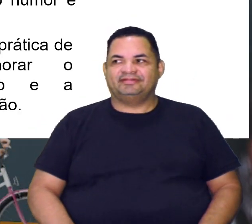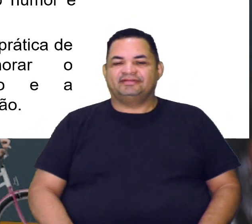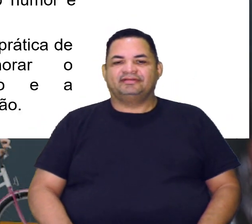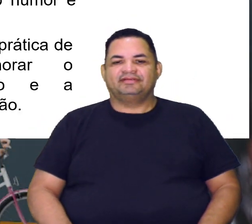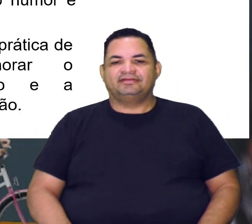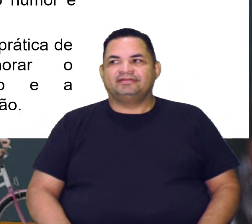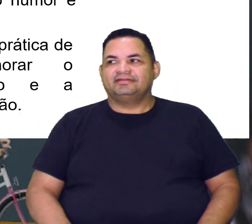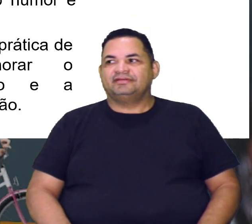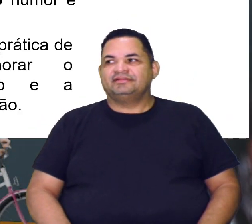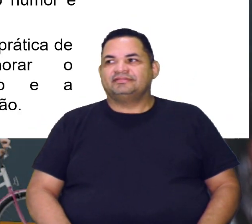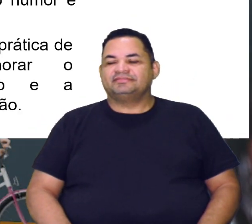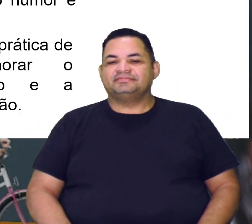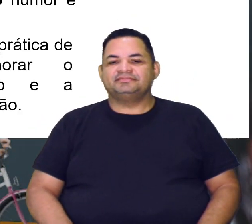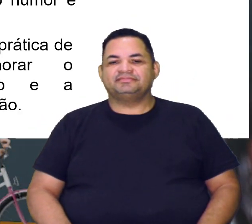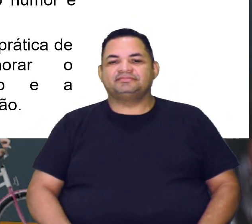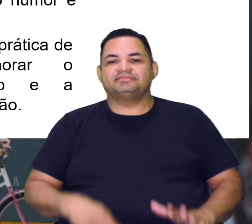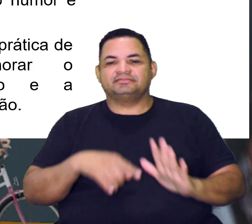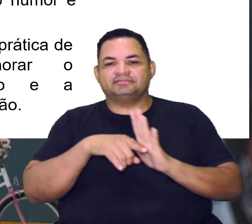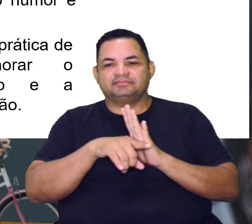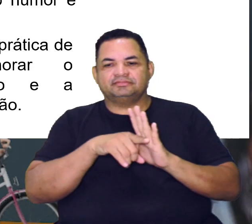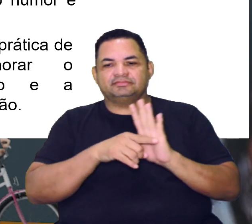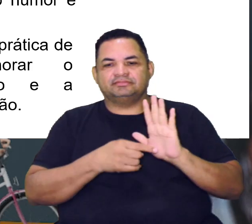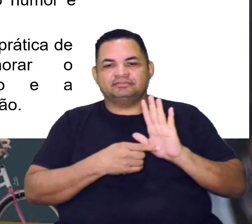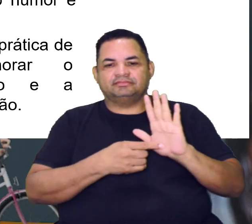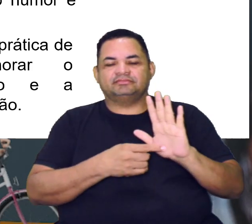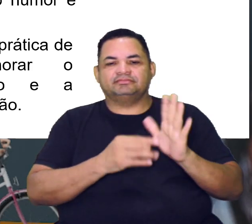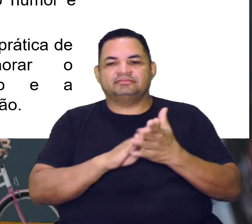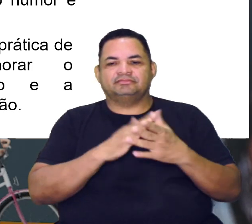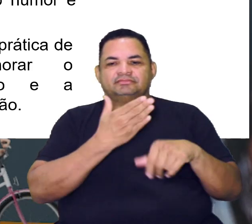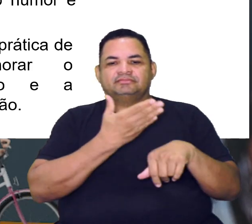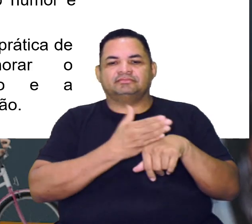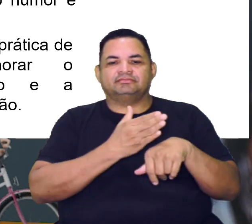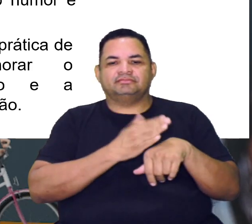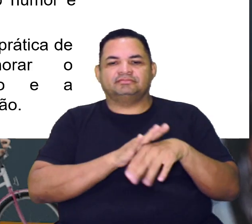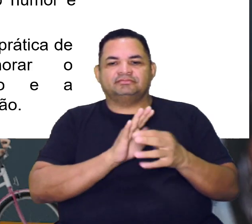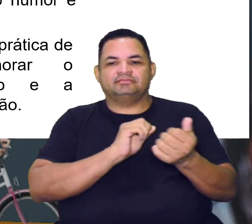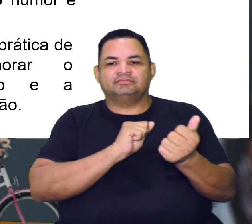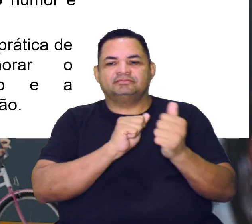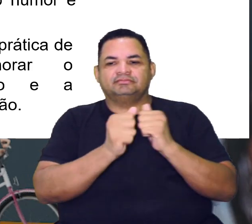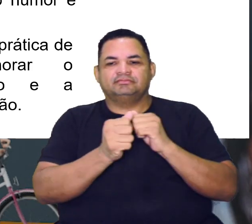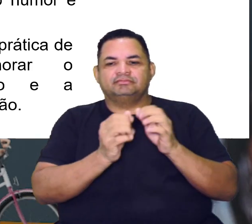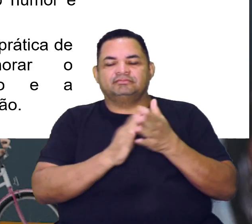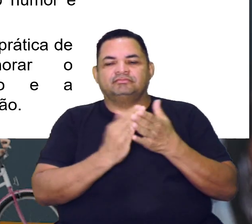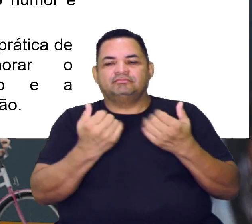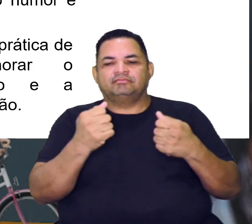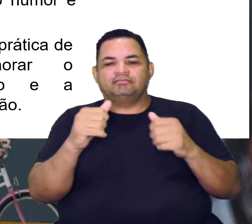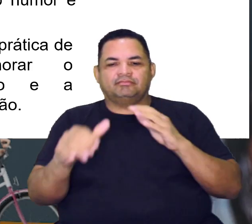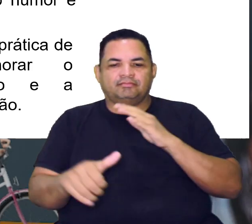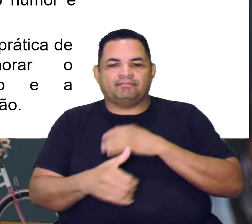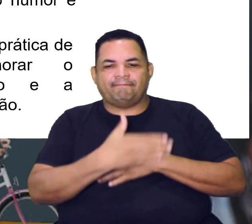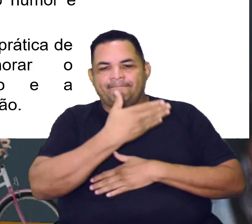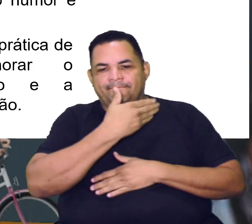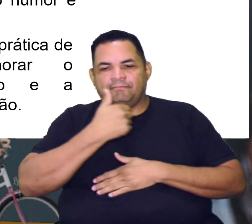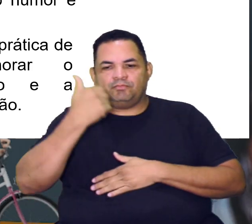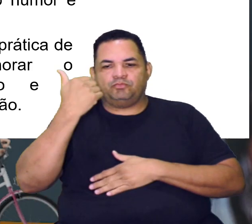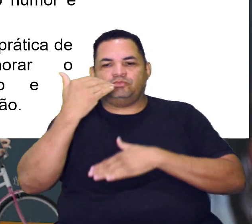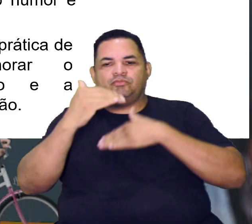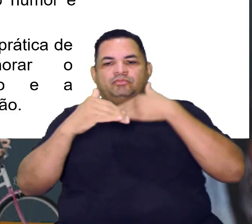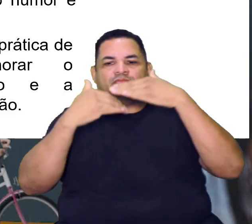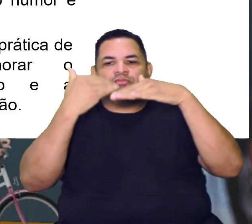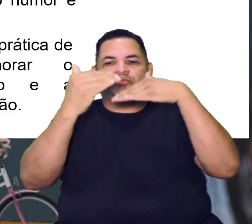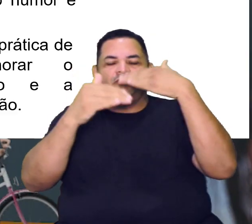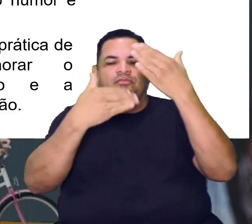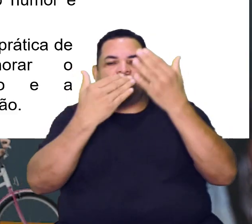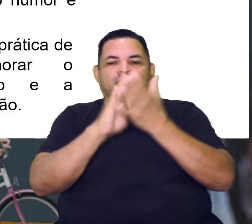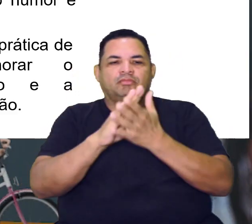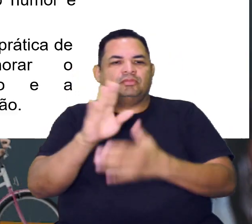bem? E os estudos, eles indicam, eles apontam aí que a prática dos esportes podem sim melhorar o desempenho